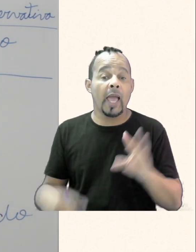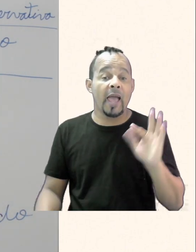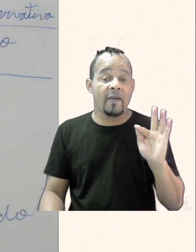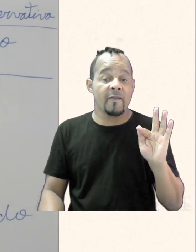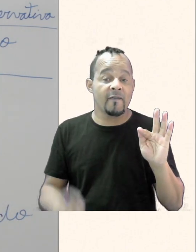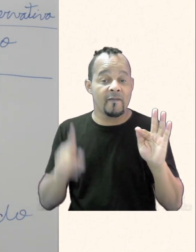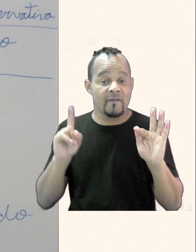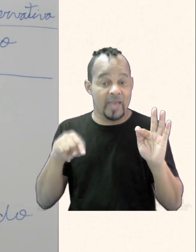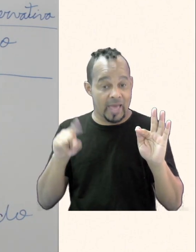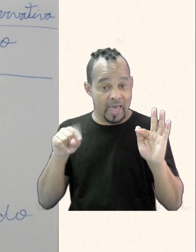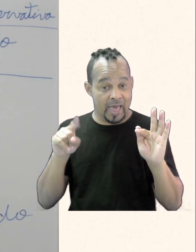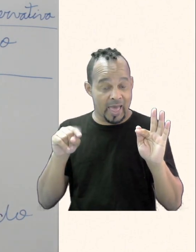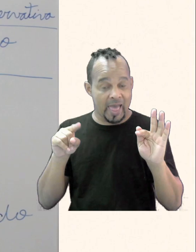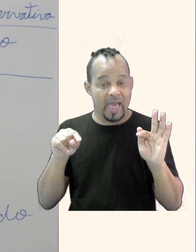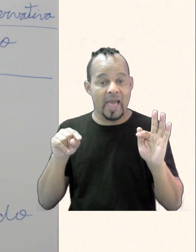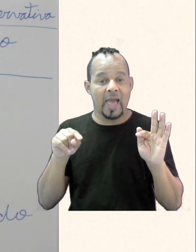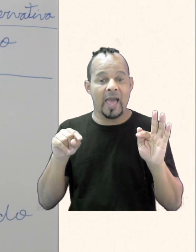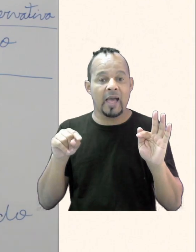gradiente,